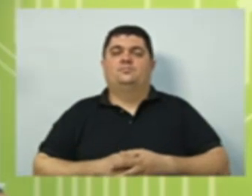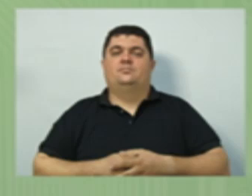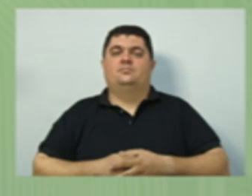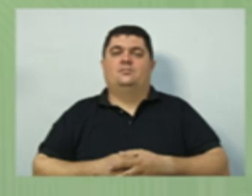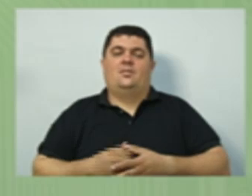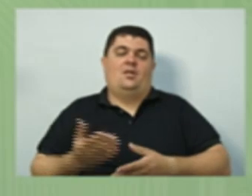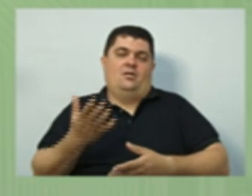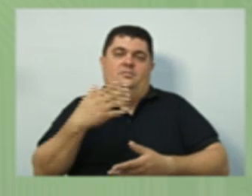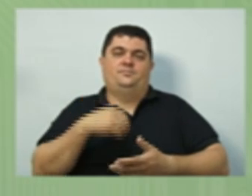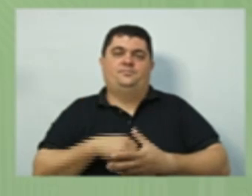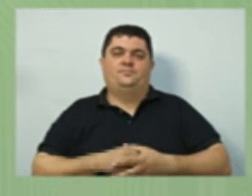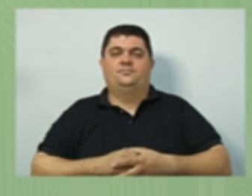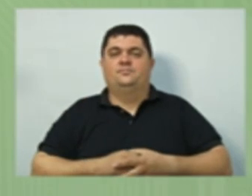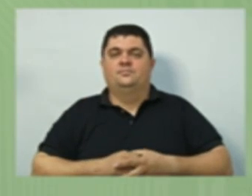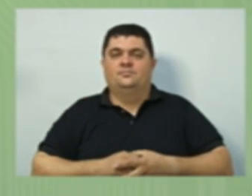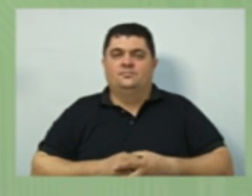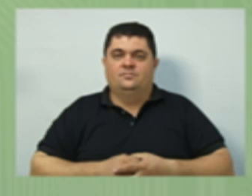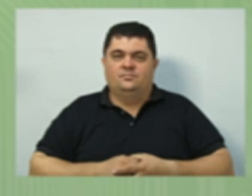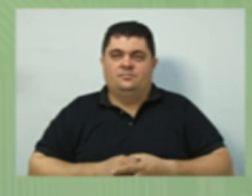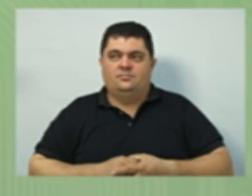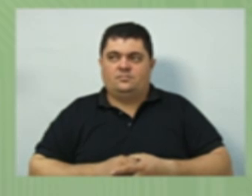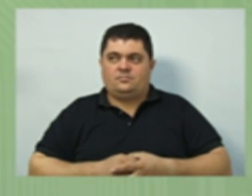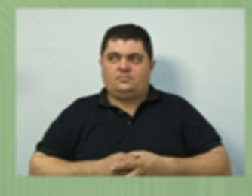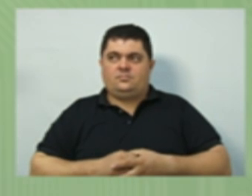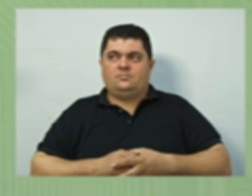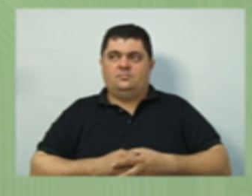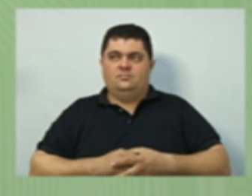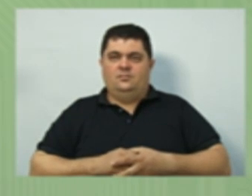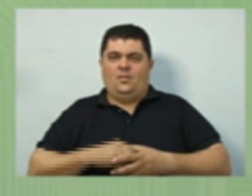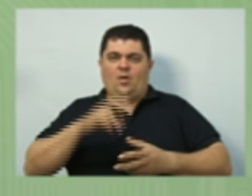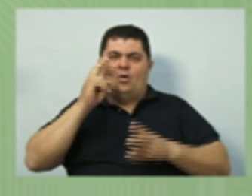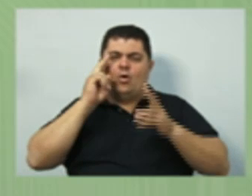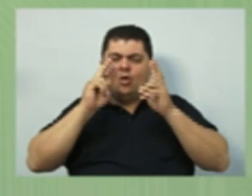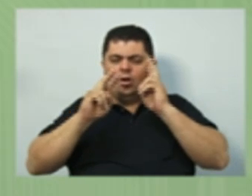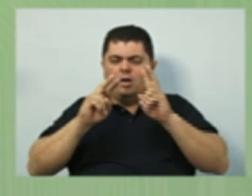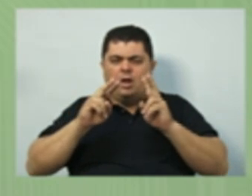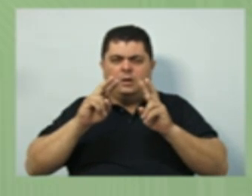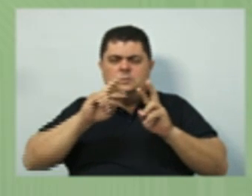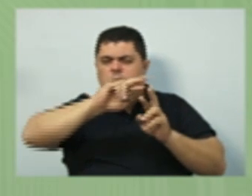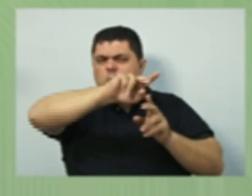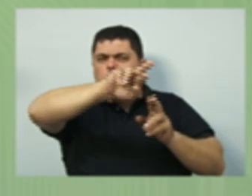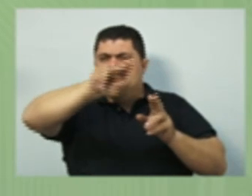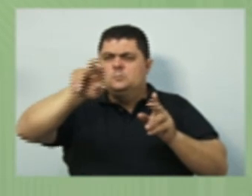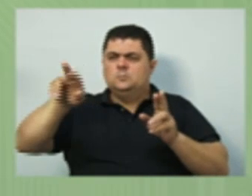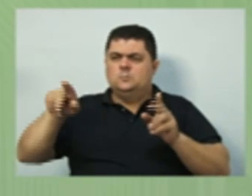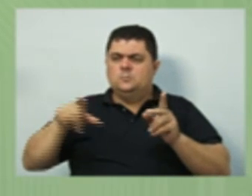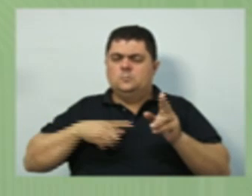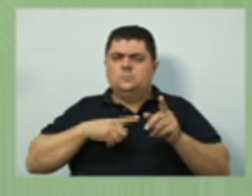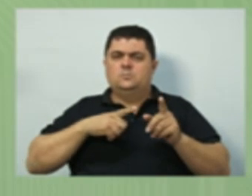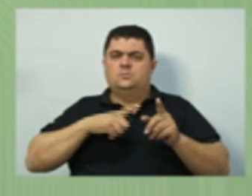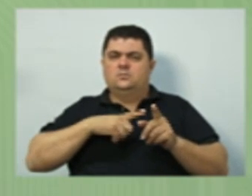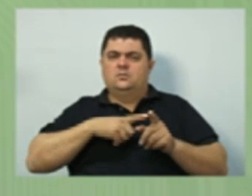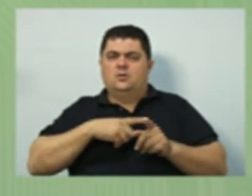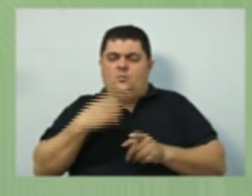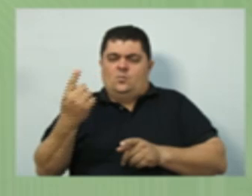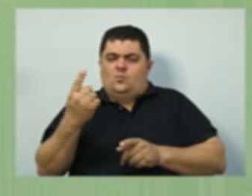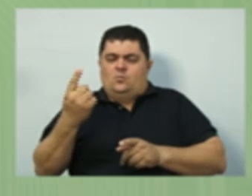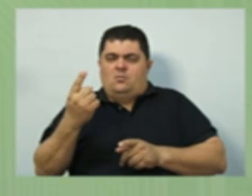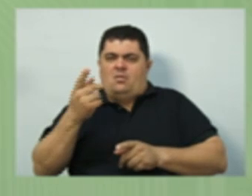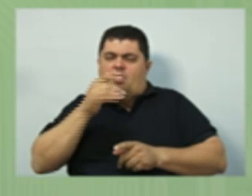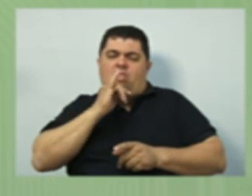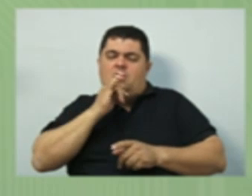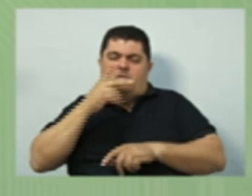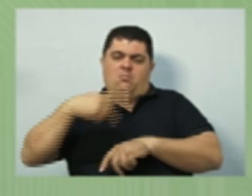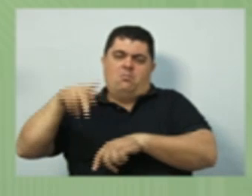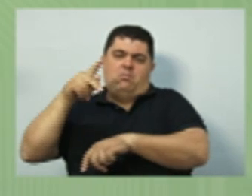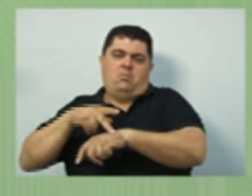comigo. Aristóteles, ao olhar para os vários seres que existem, ele diz que existe um ser como a pedra, que